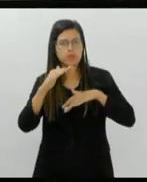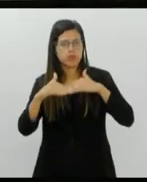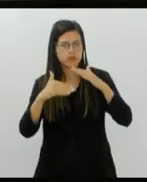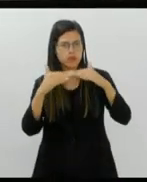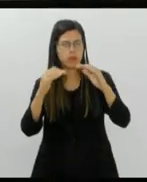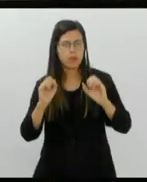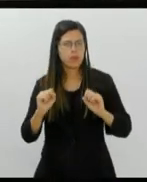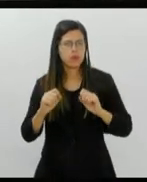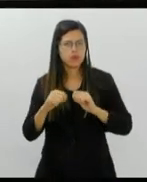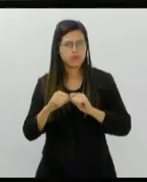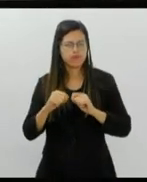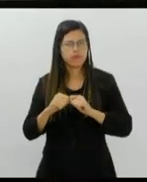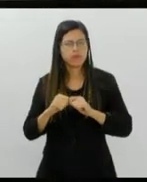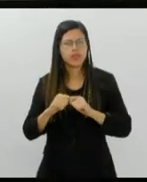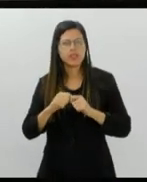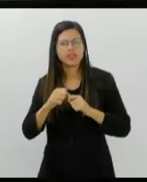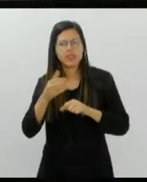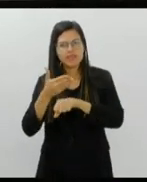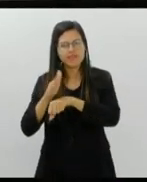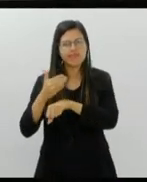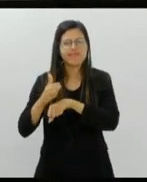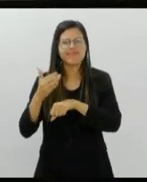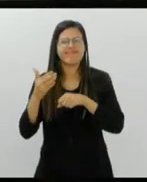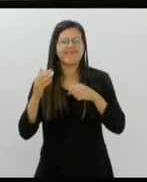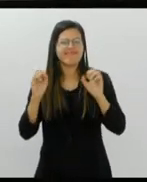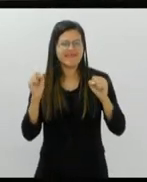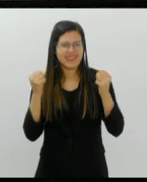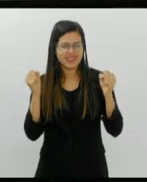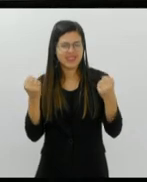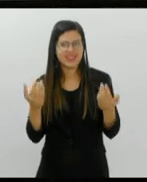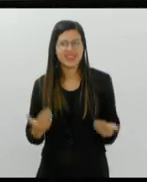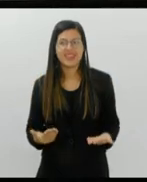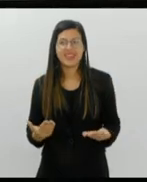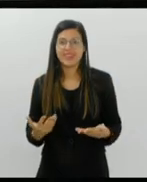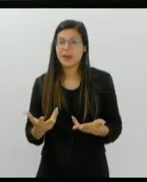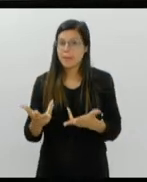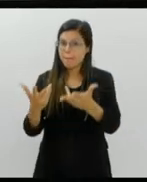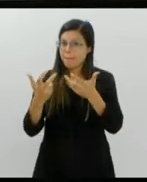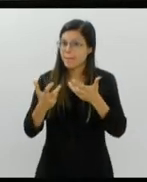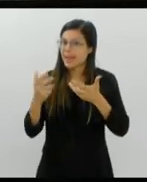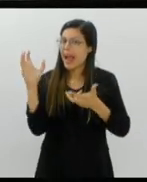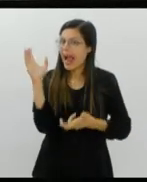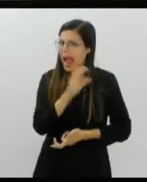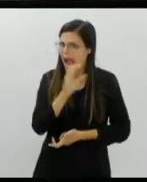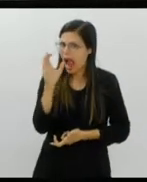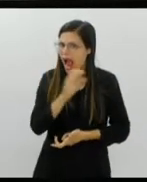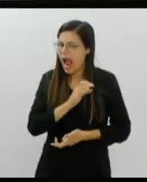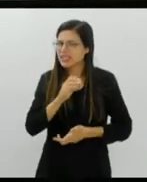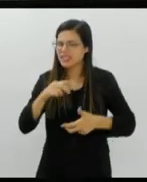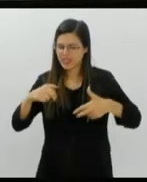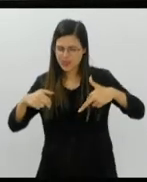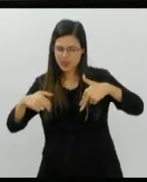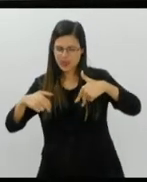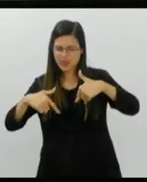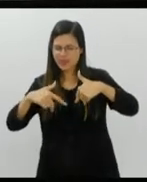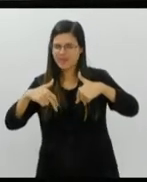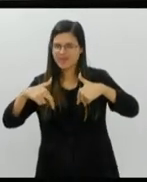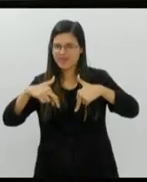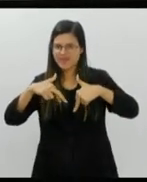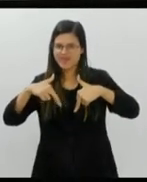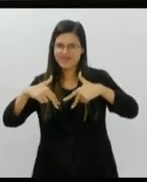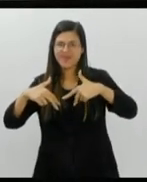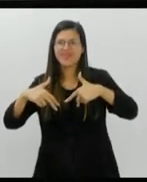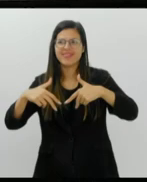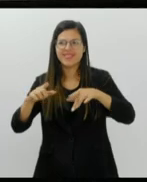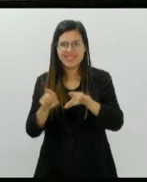fazer atividad vou falar uma coisa tem que ver a agilidade conforme Eles tocam a bola e conforme eles manuseiam a